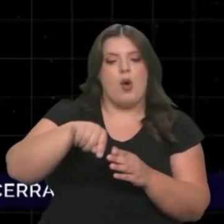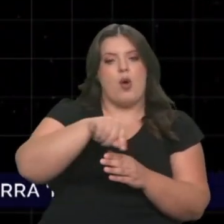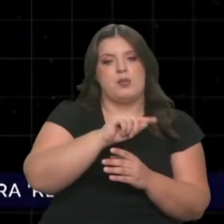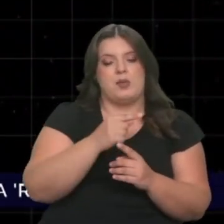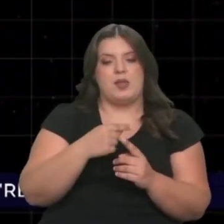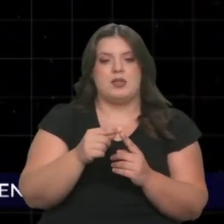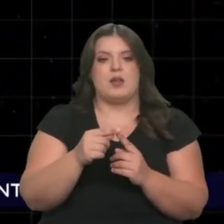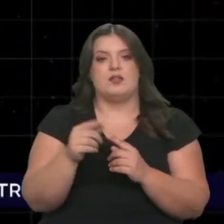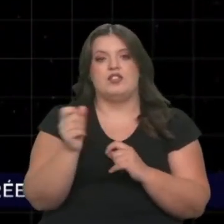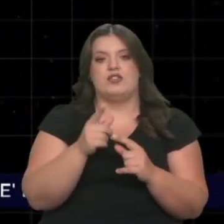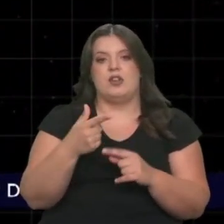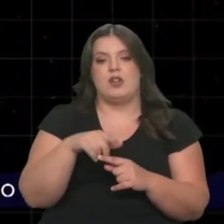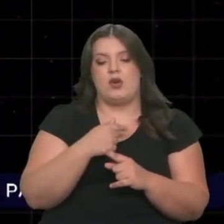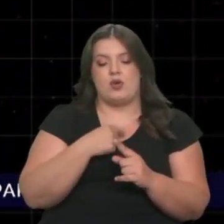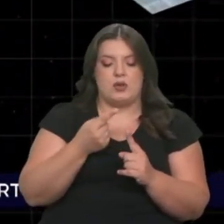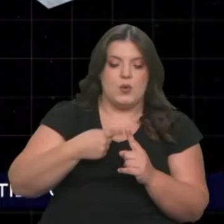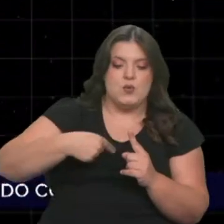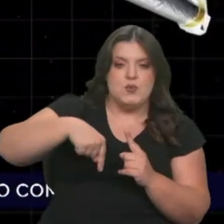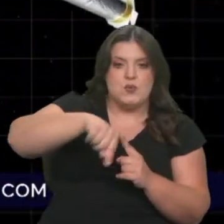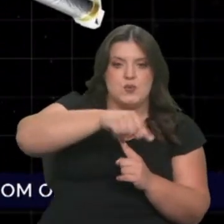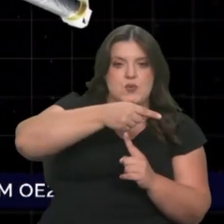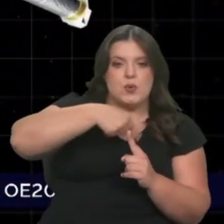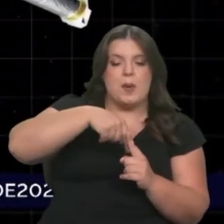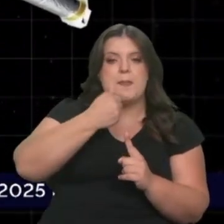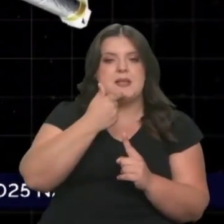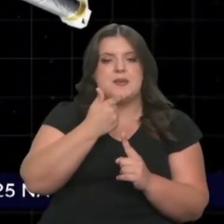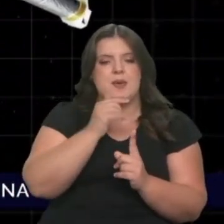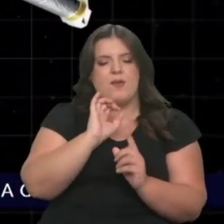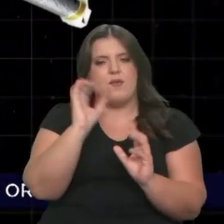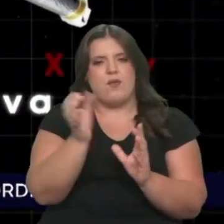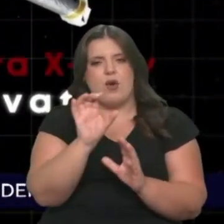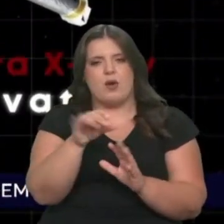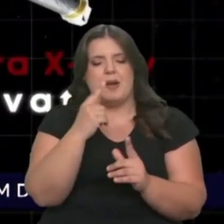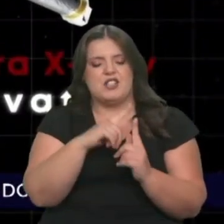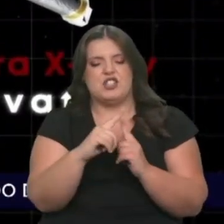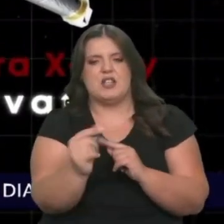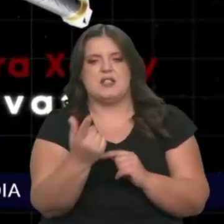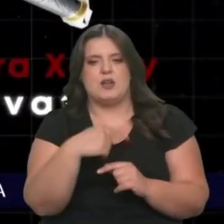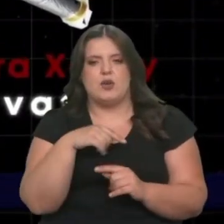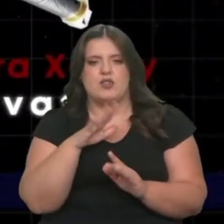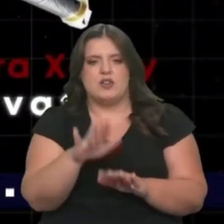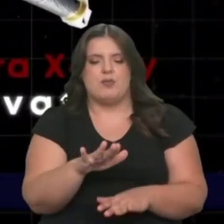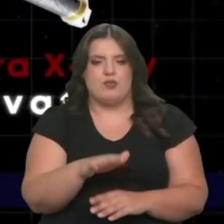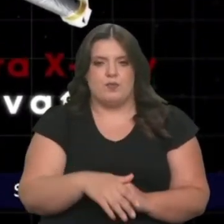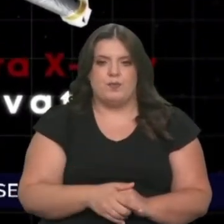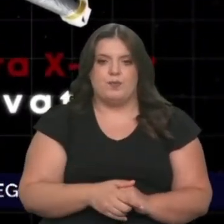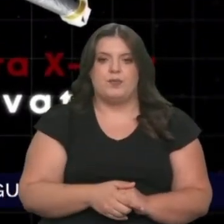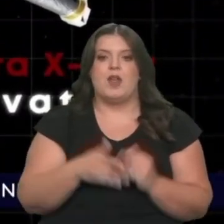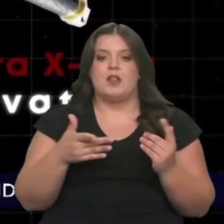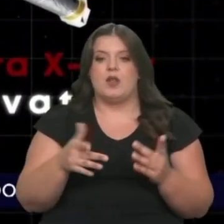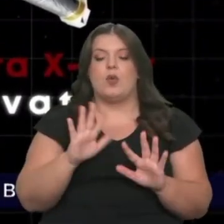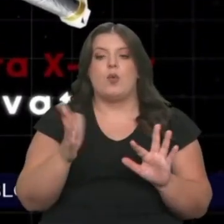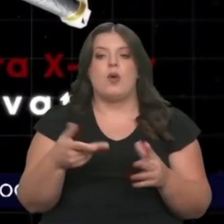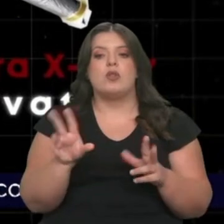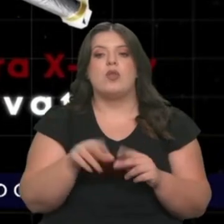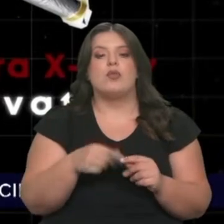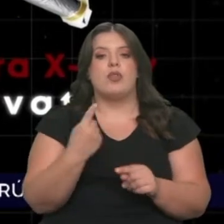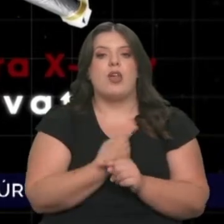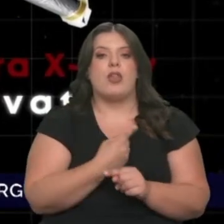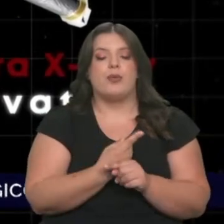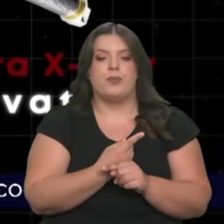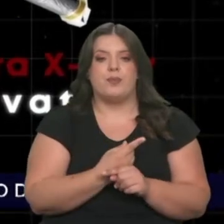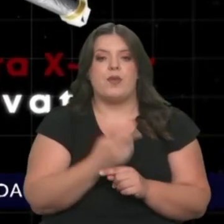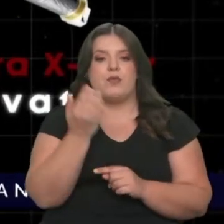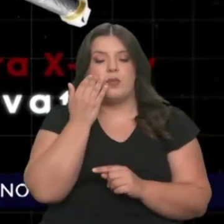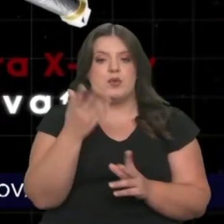B à volta da nossa estrela polar ajudam-nos também a perceber, no fundo, a própria distância que nós estamos da estrela polar. E então qual é que é o novo dado, a nova